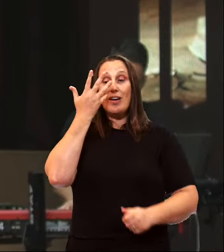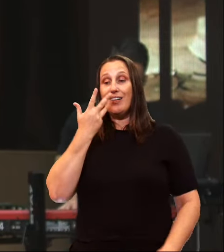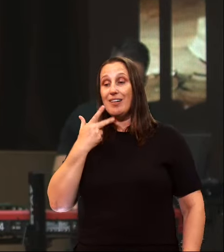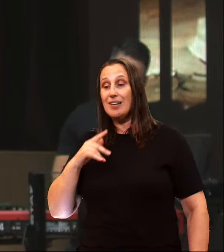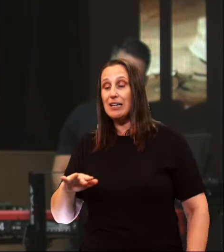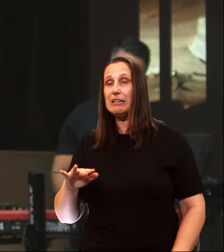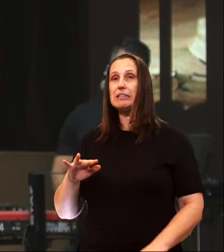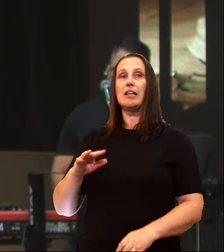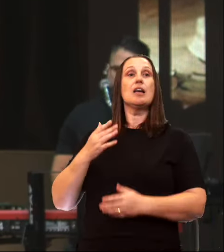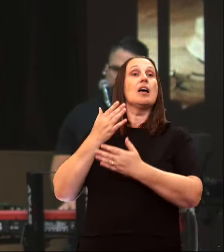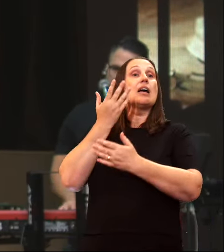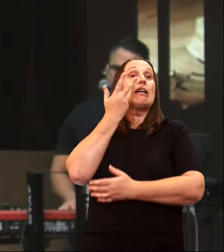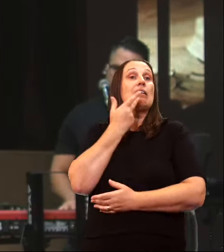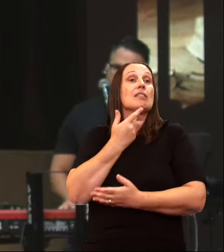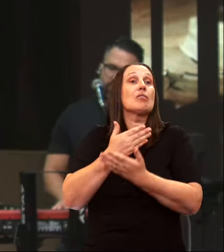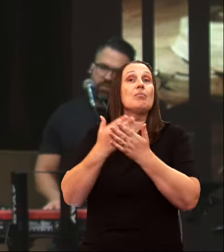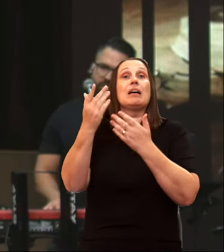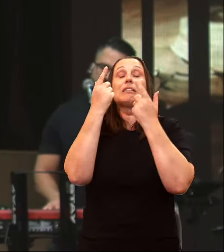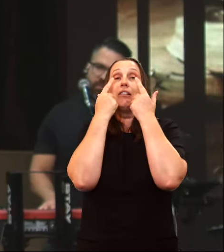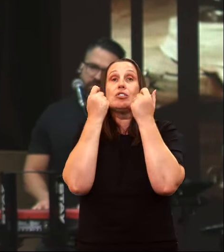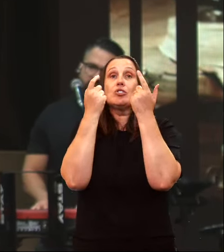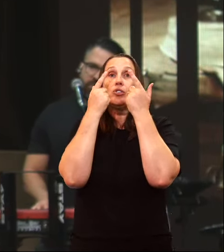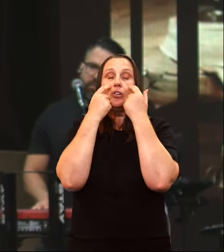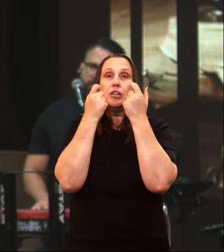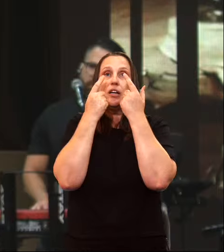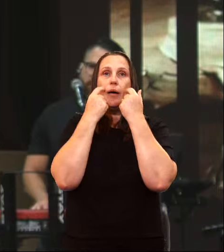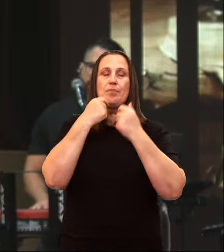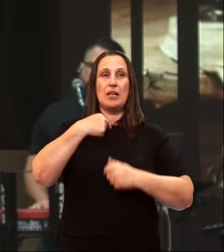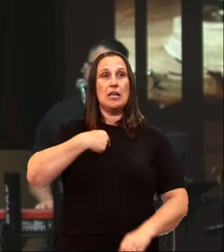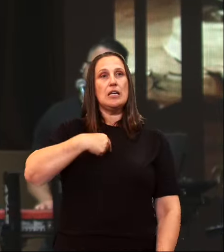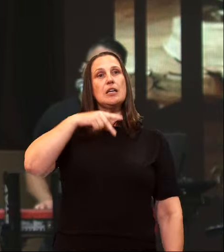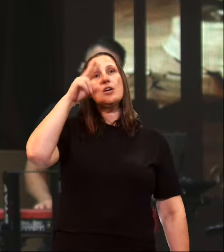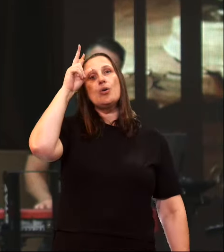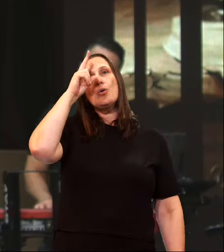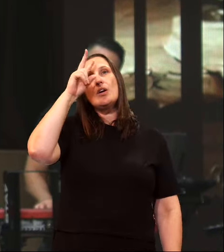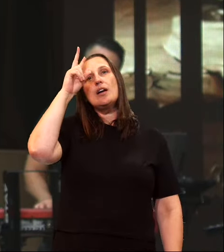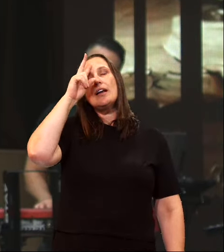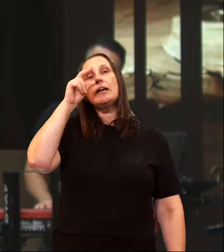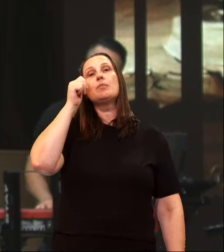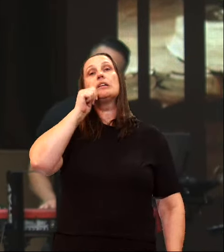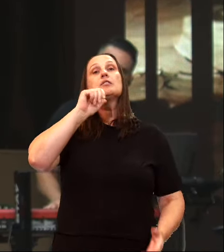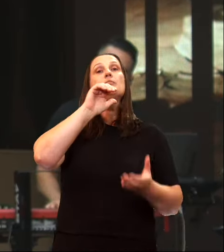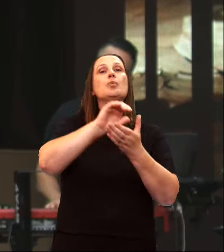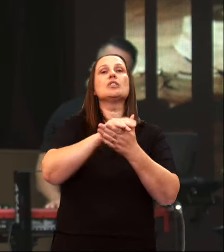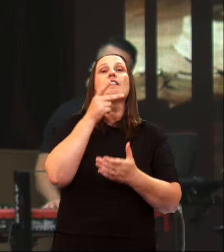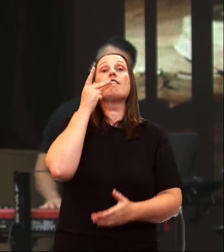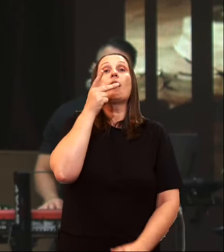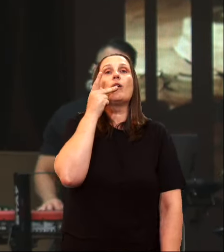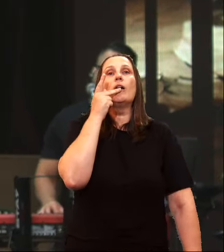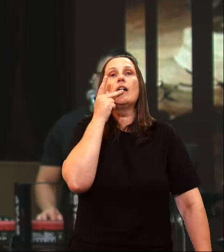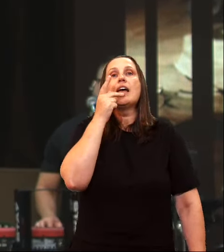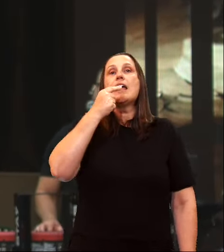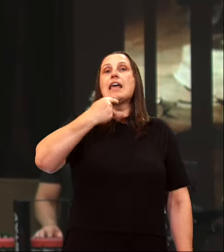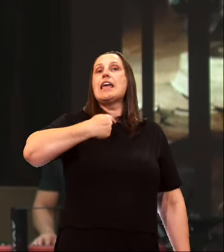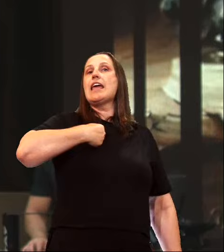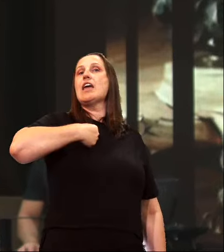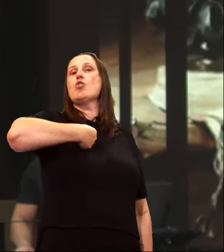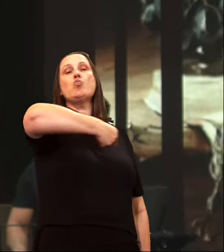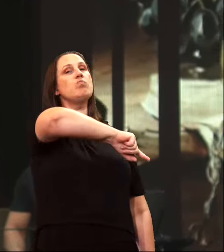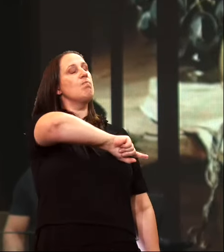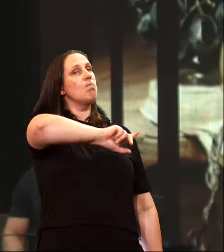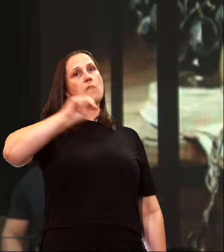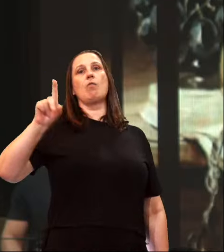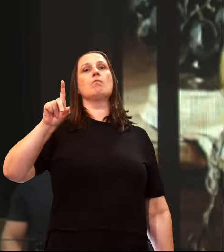coisa. E aí eu lembro que de repente, 1 hora estava dando vontade de reclamar, e a Sil falou assim para mim: